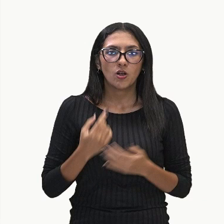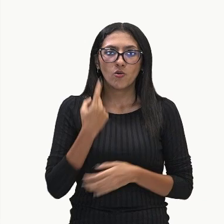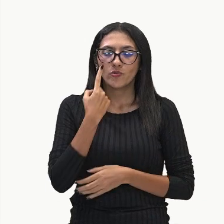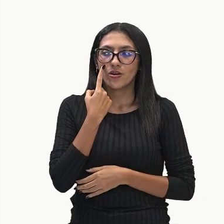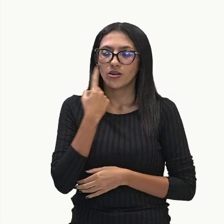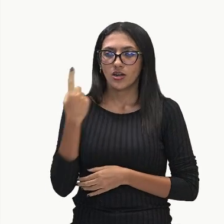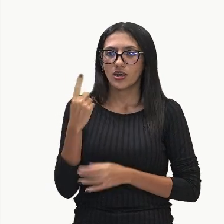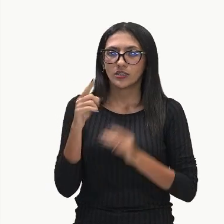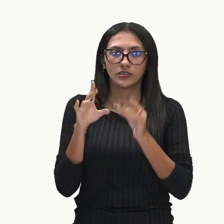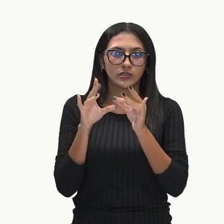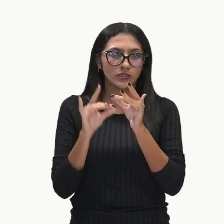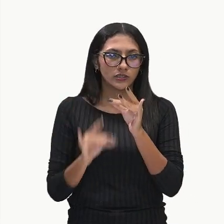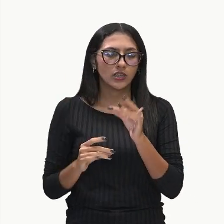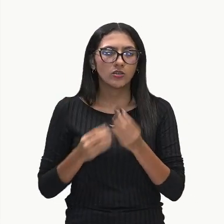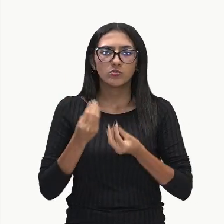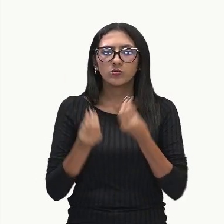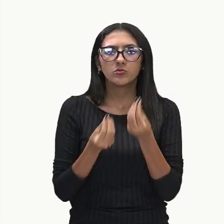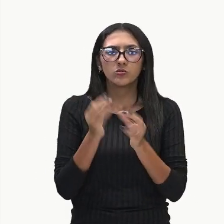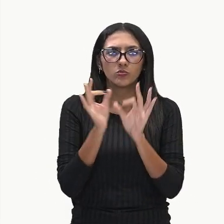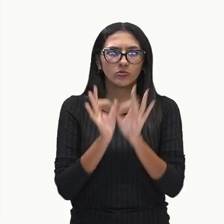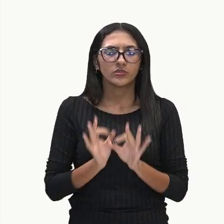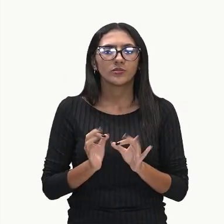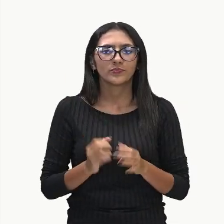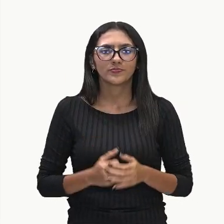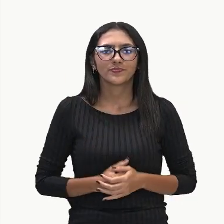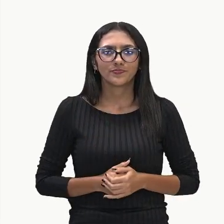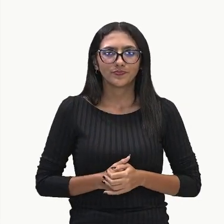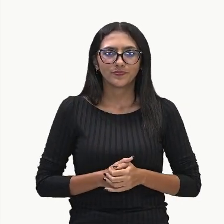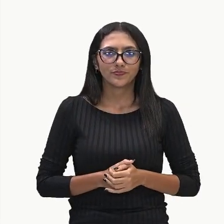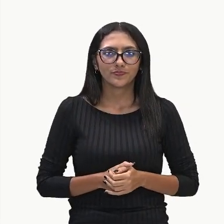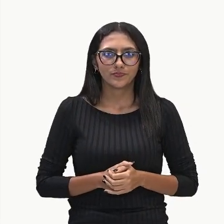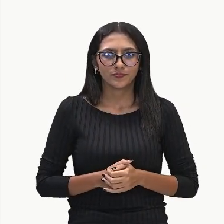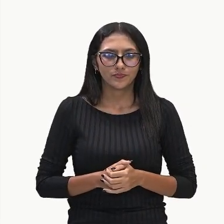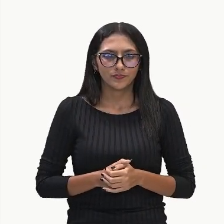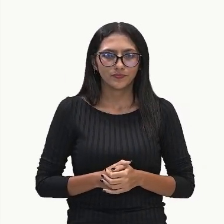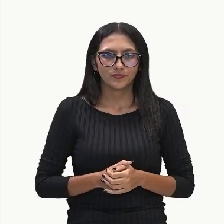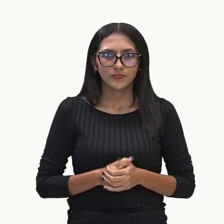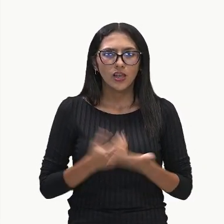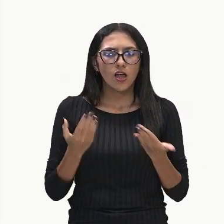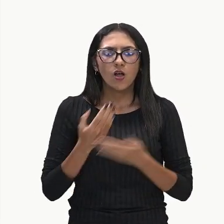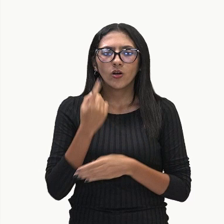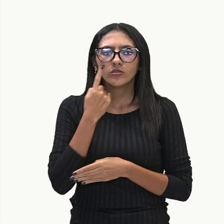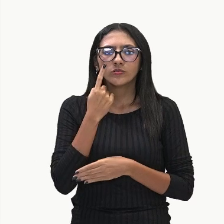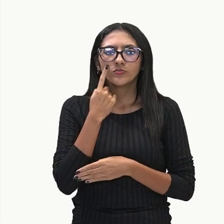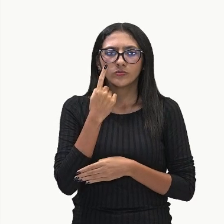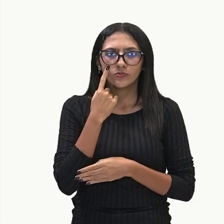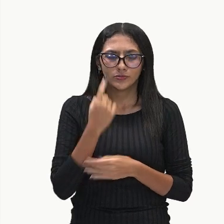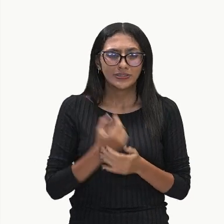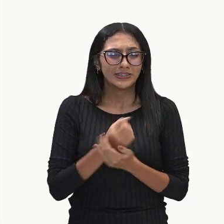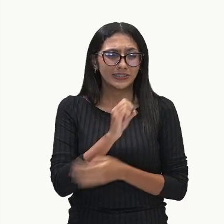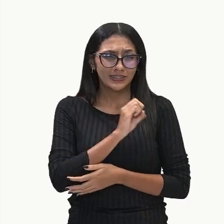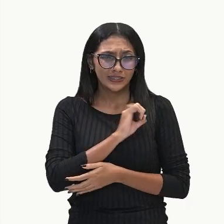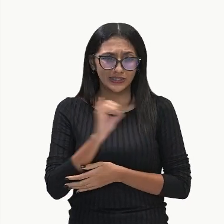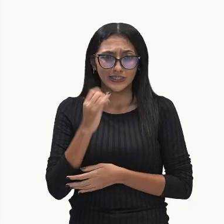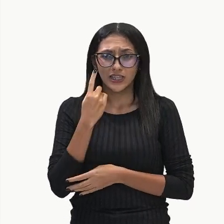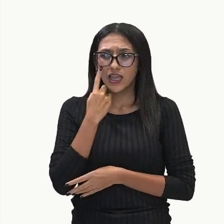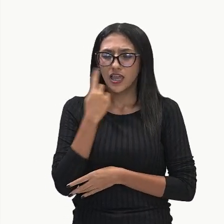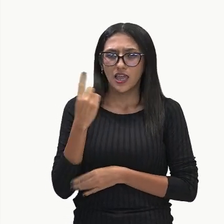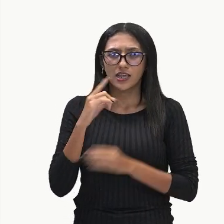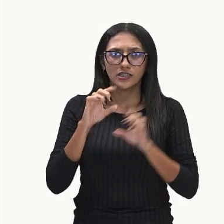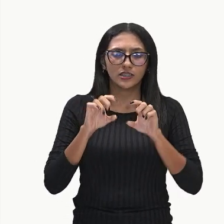fatorada, nós vamos aplicar quem? A propriedade do produto nulo. Se esta multiplicação